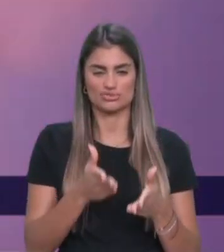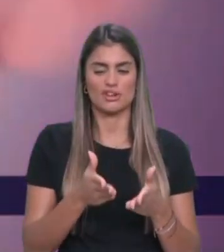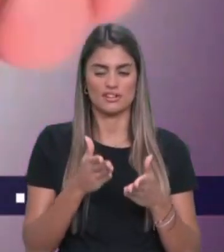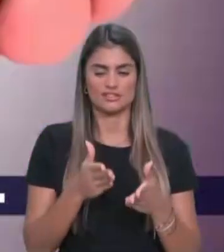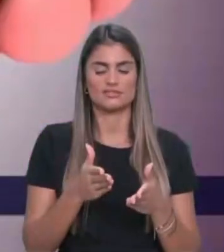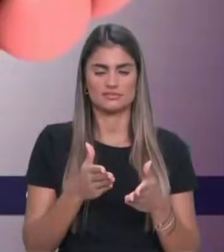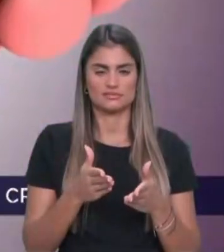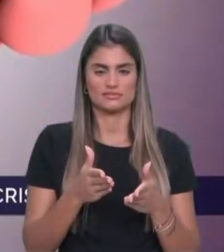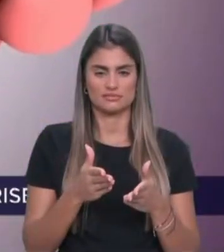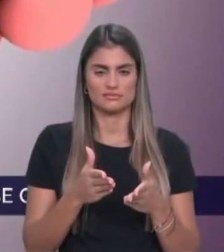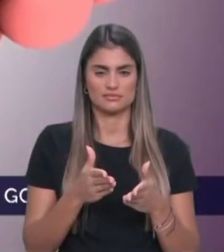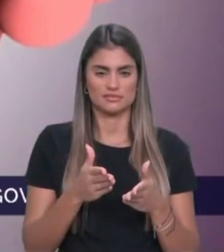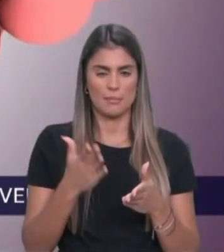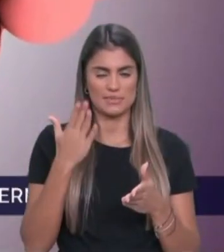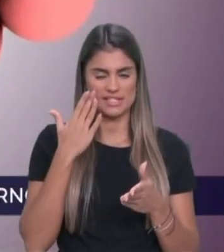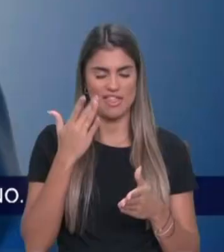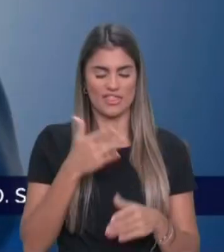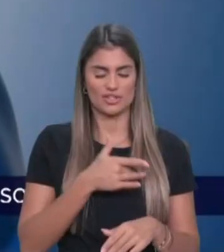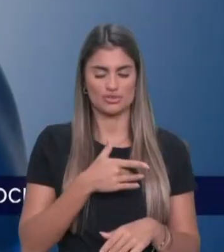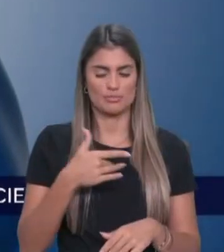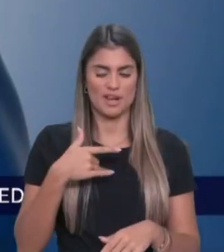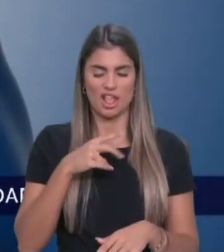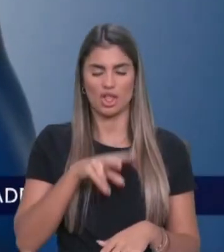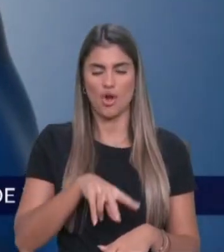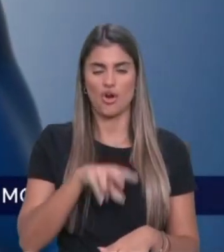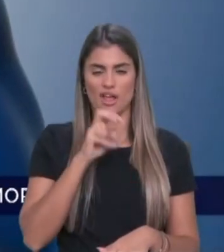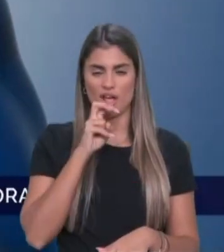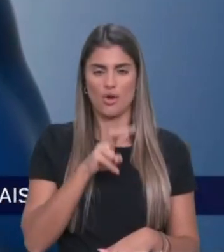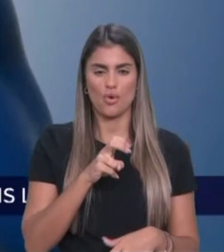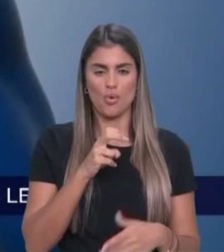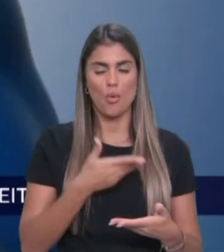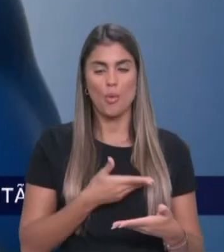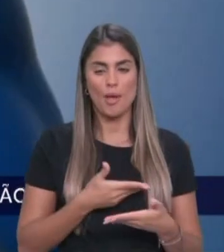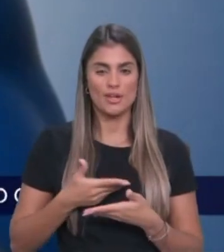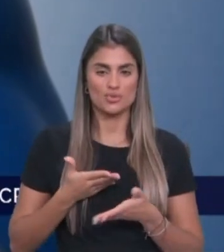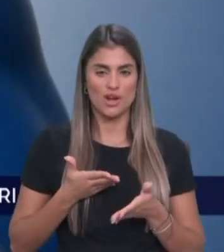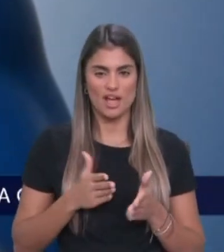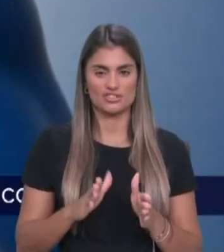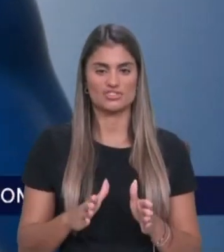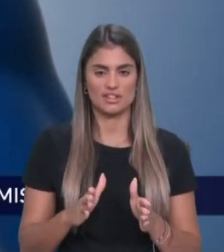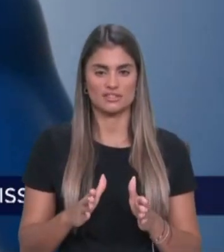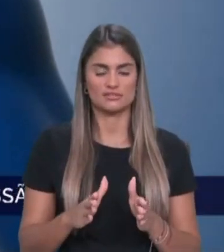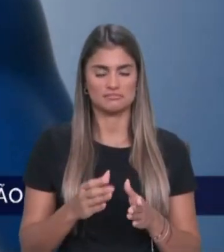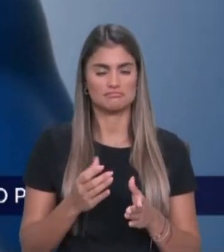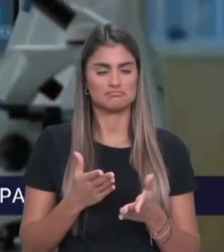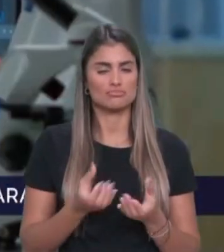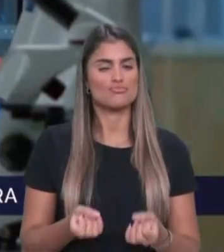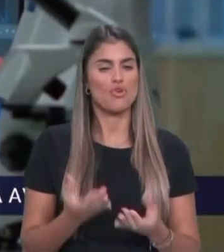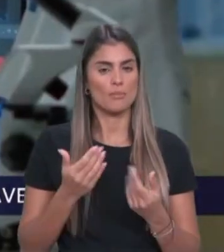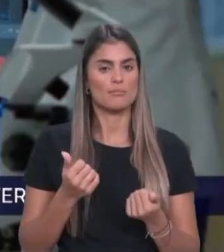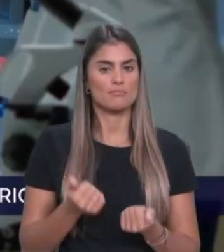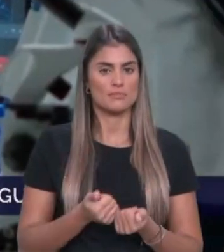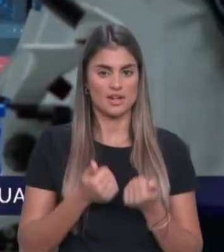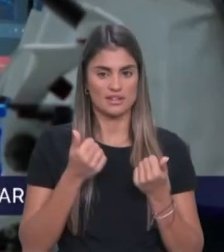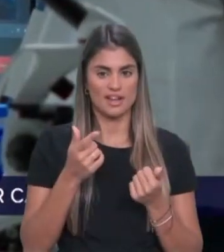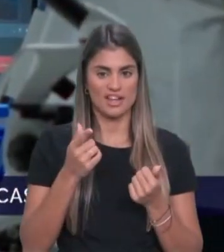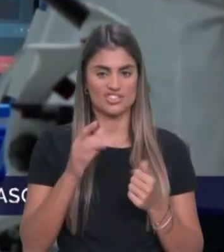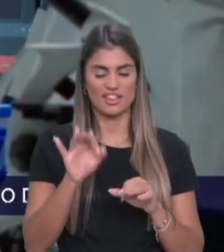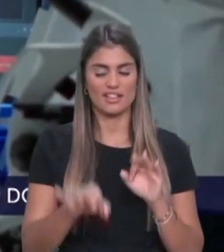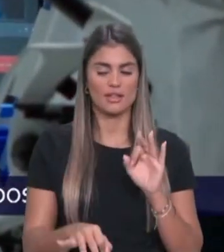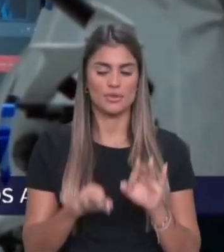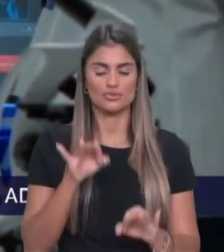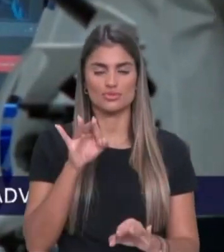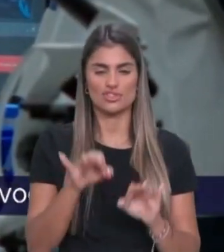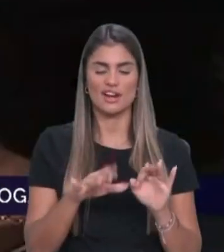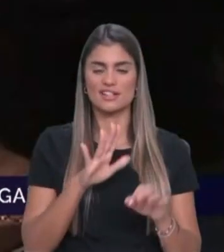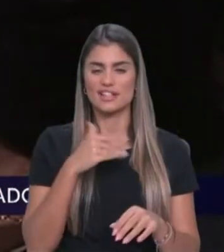a sua capacidade respiratória. No caso dos bebés, dos recém-nascidos, há muito sucesso nesse tipo de terapias. É